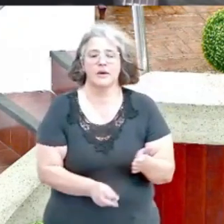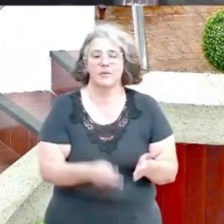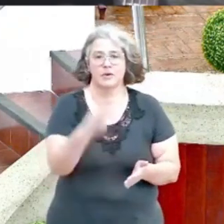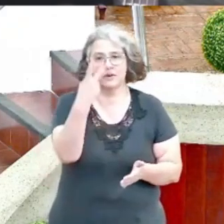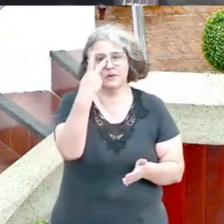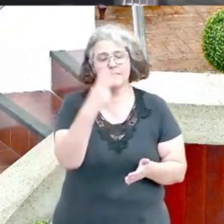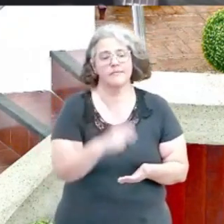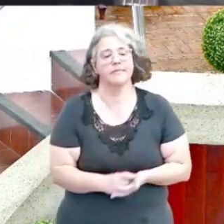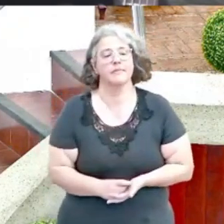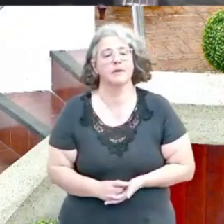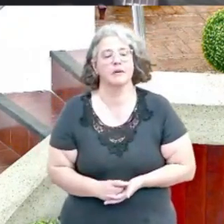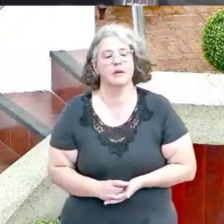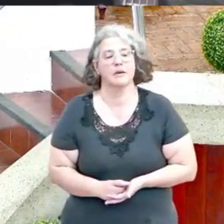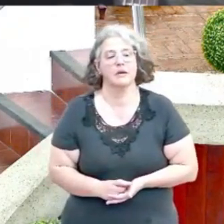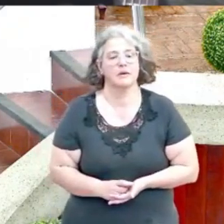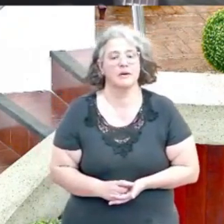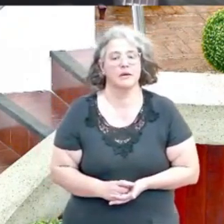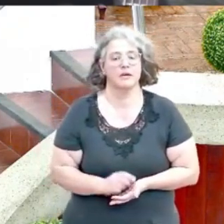2.